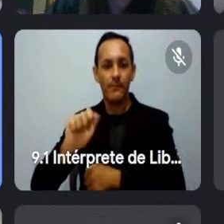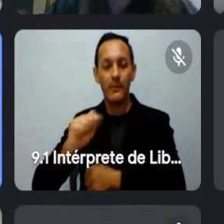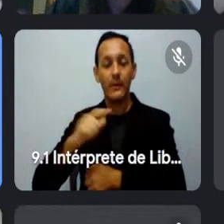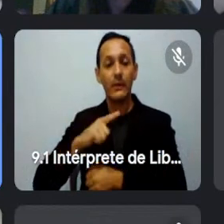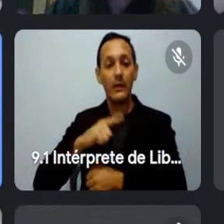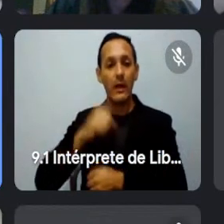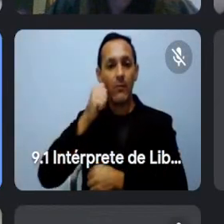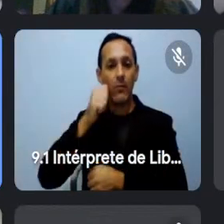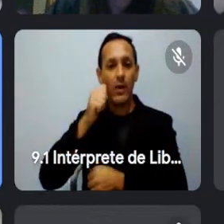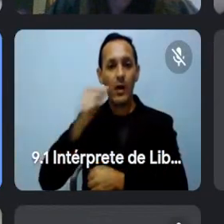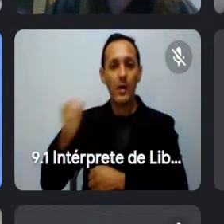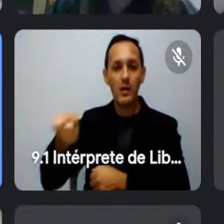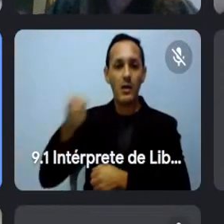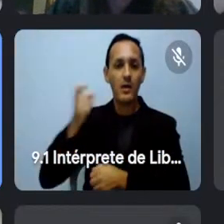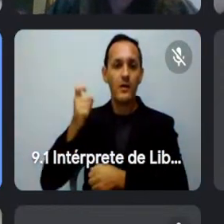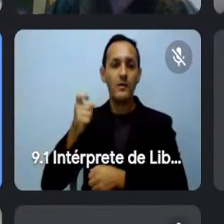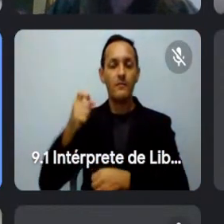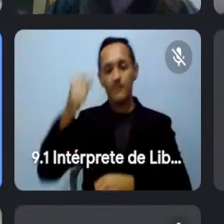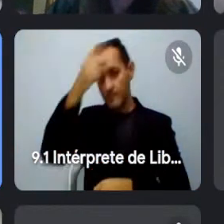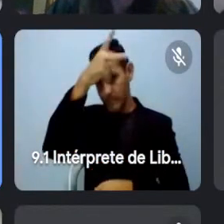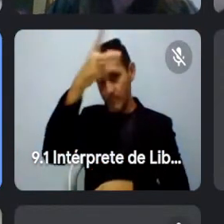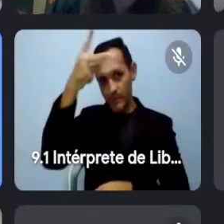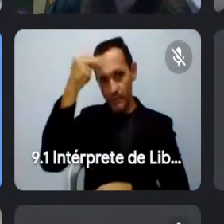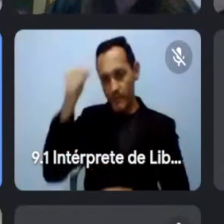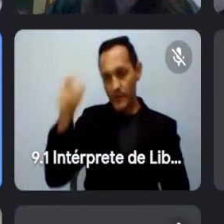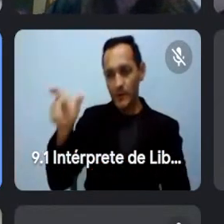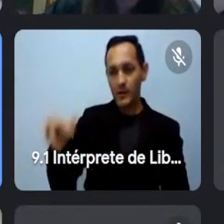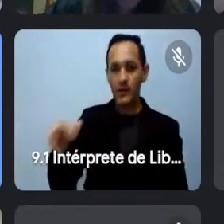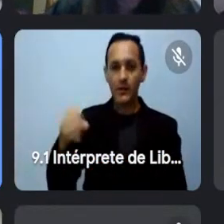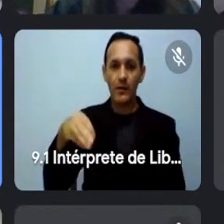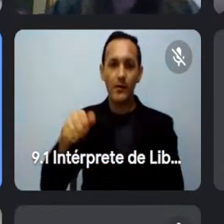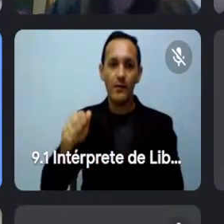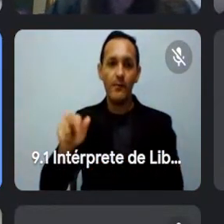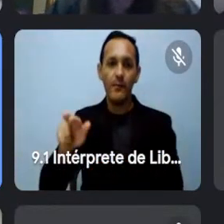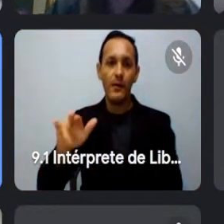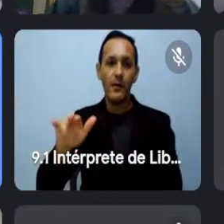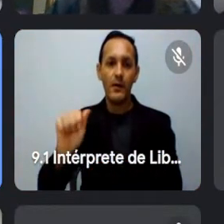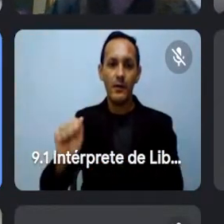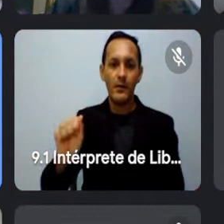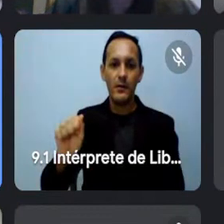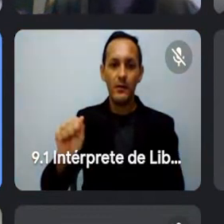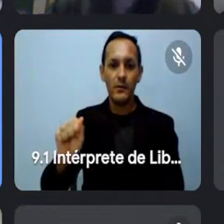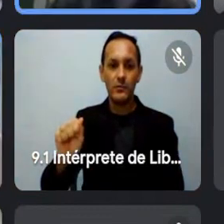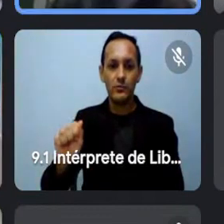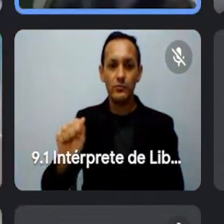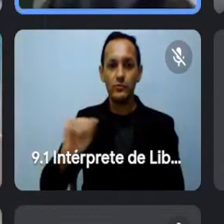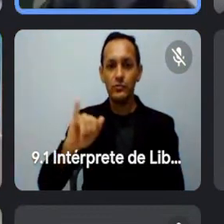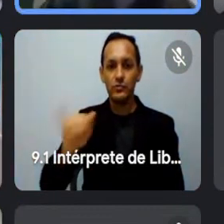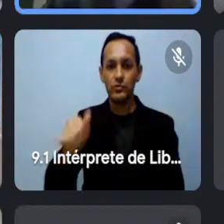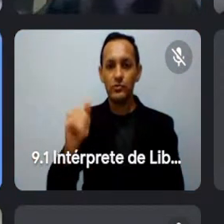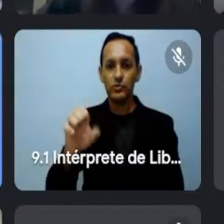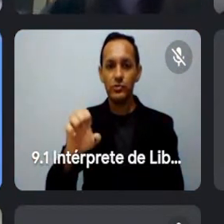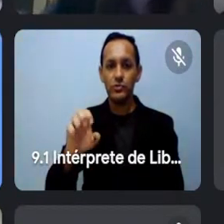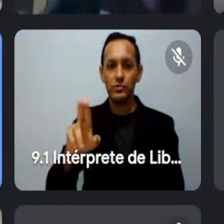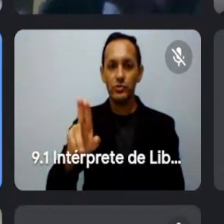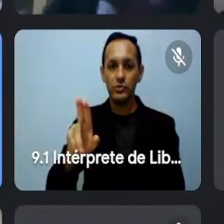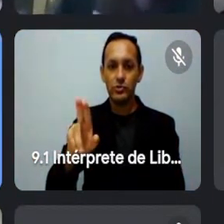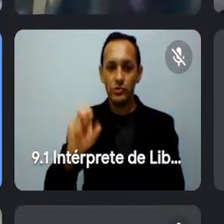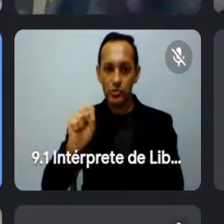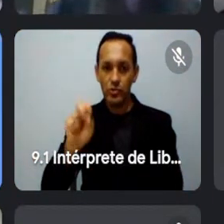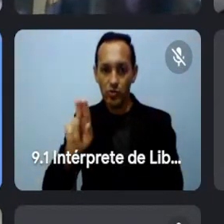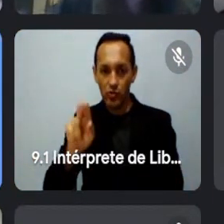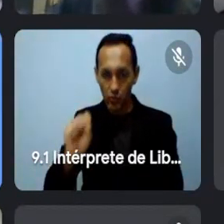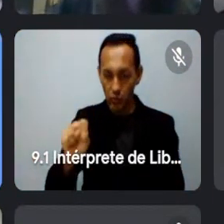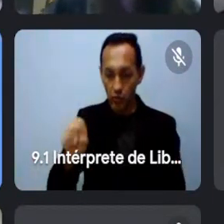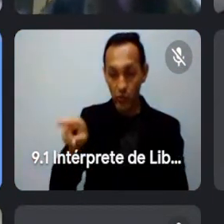ex-prefeita nessas para Maria Maria de Jesus Jesus Jesus que